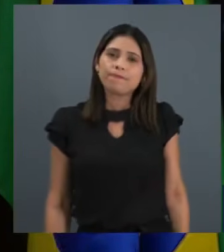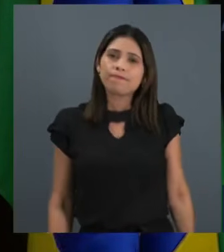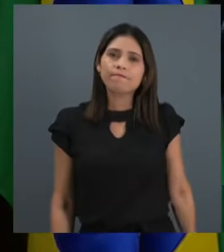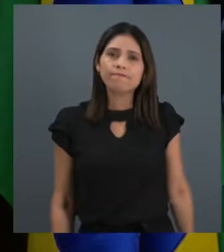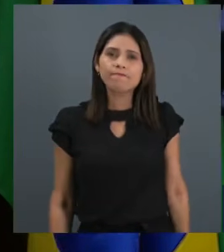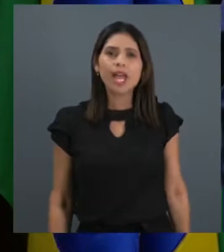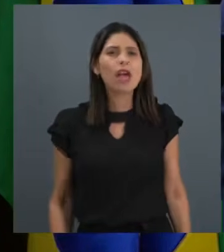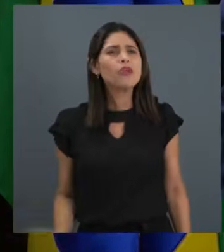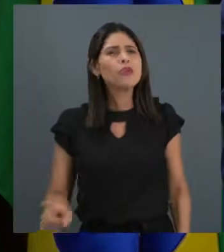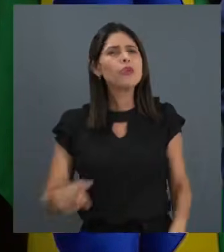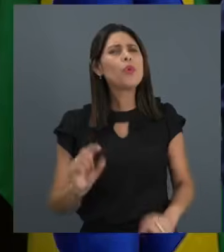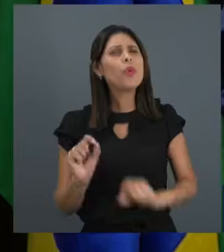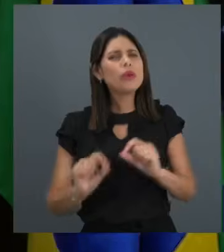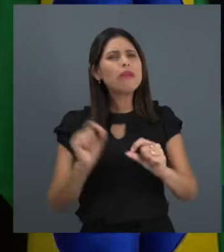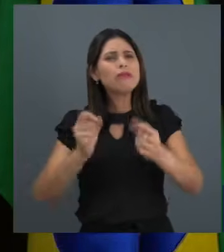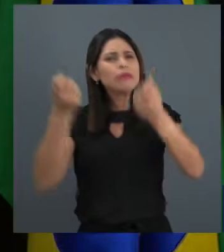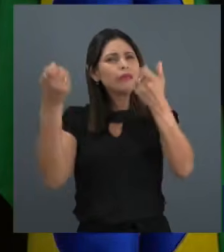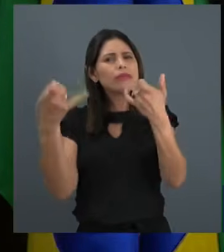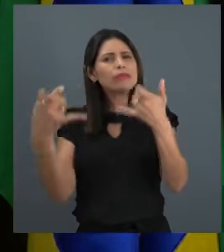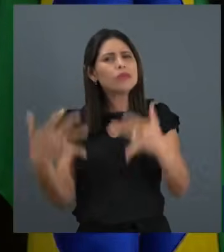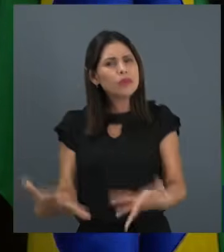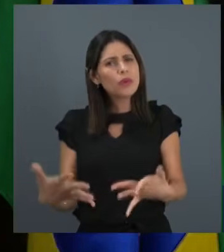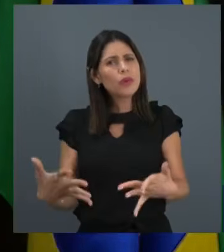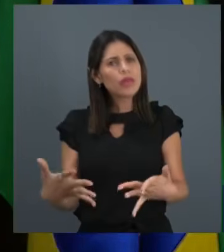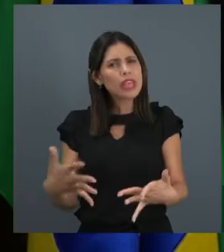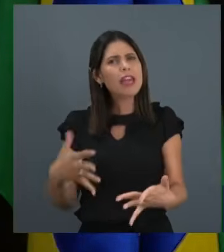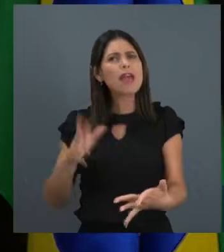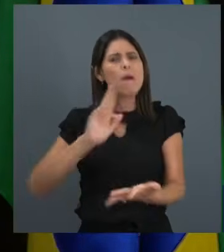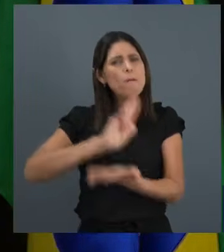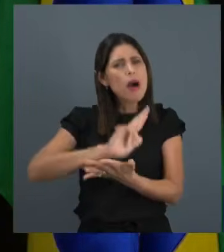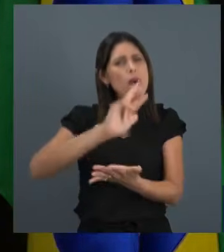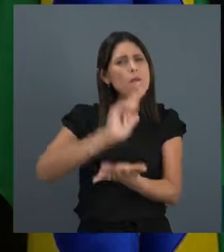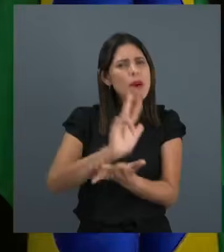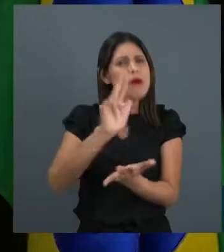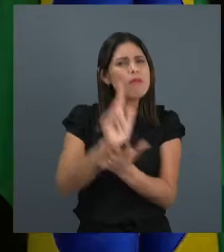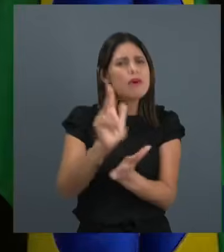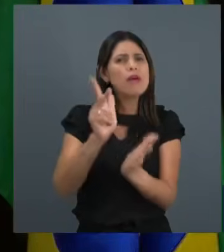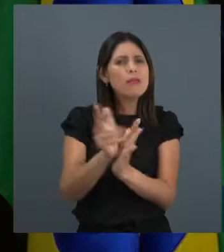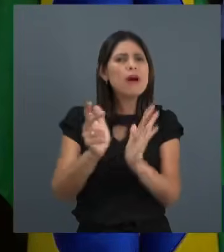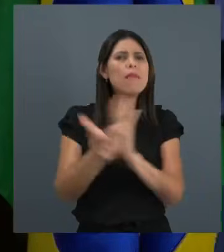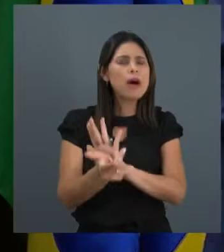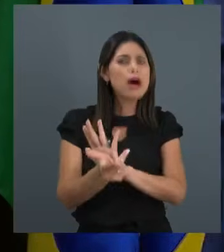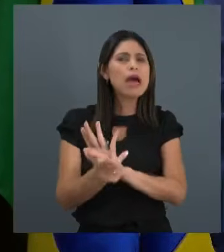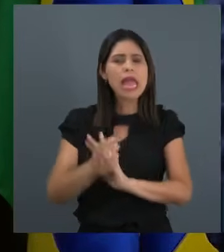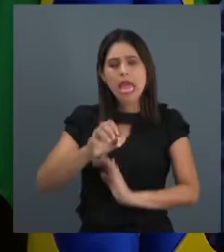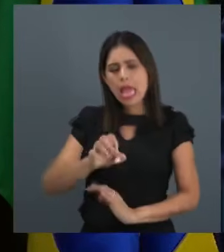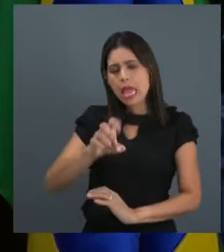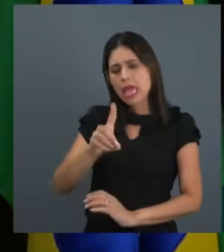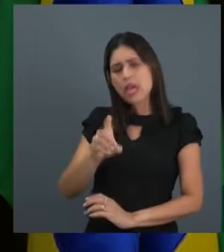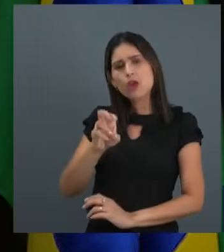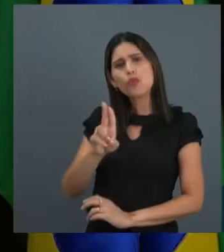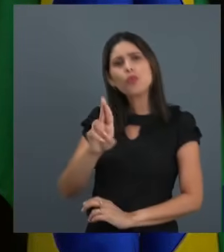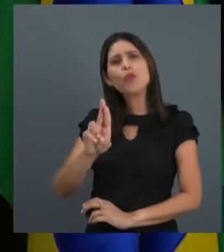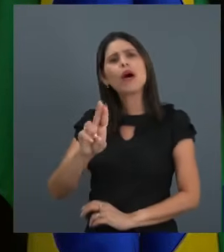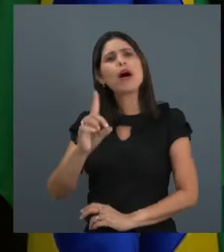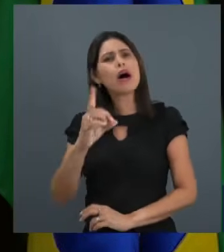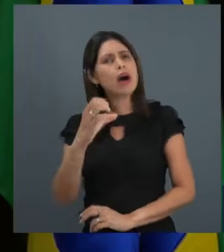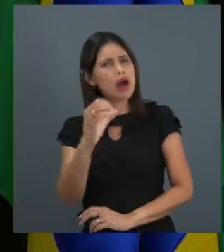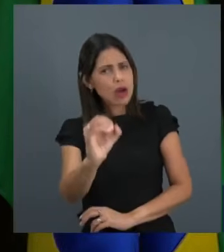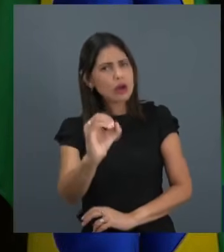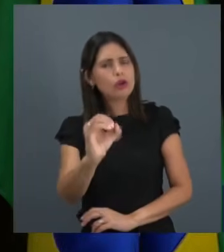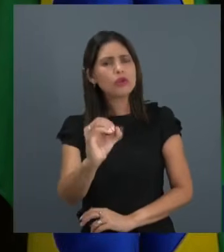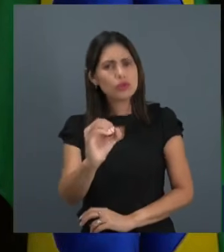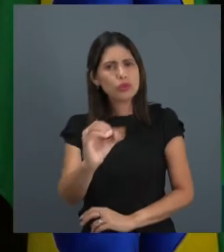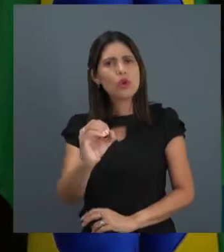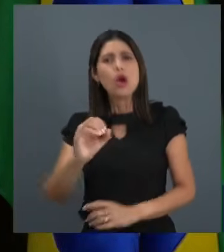Nós estamos falando aqui das inúmeras e gravíssimas revelações de Eduardo Tagliaferro, ex-coordenador